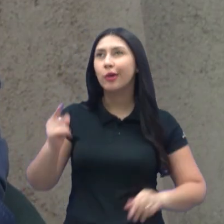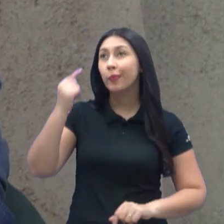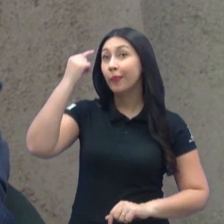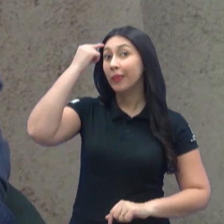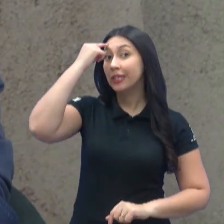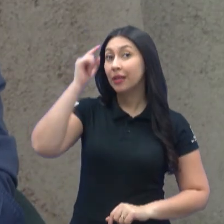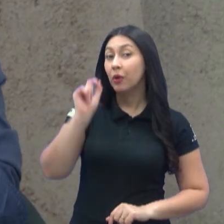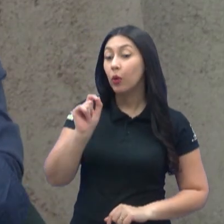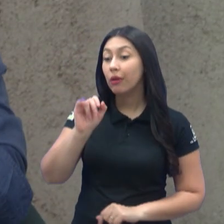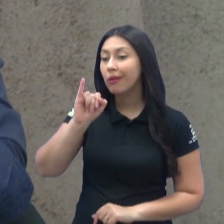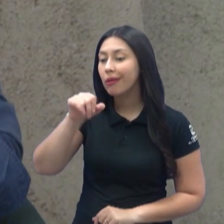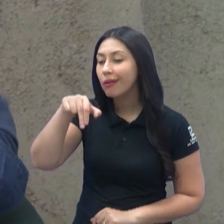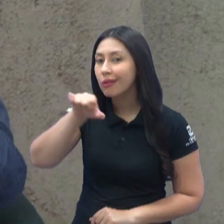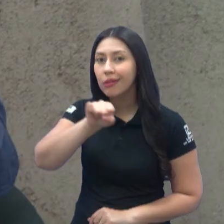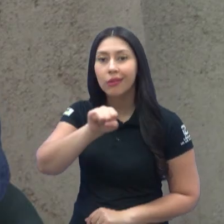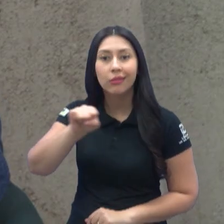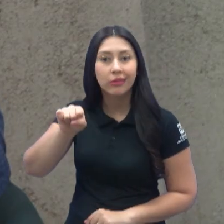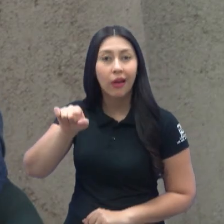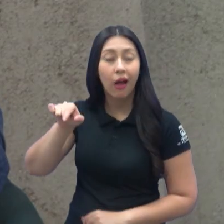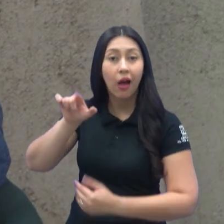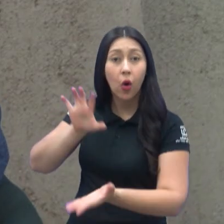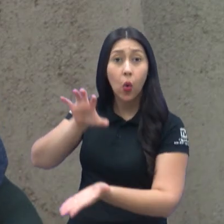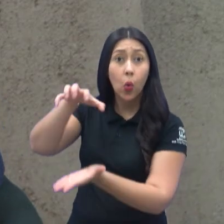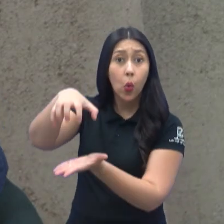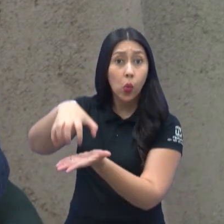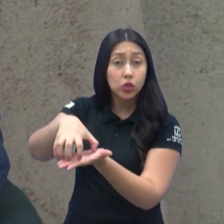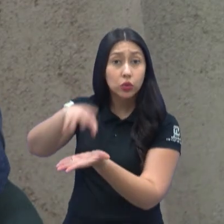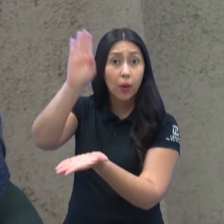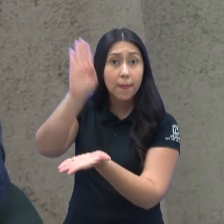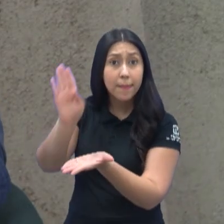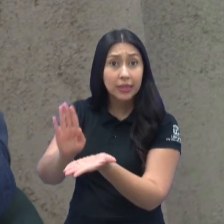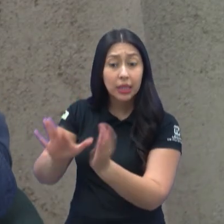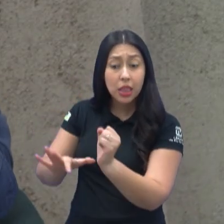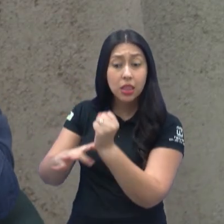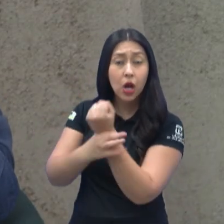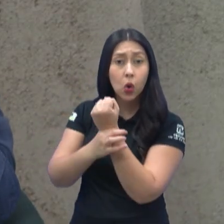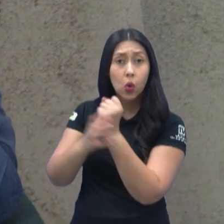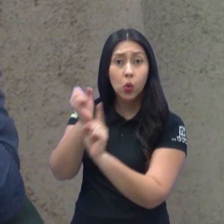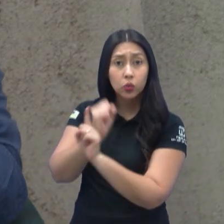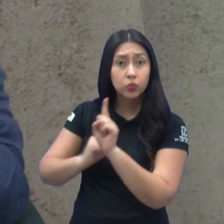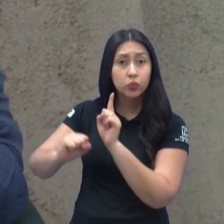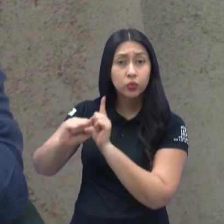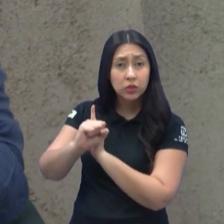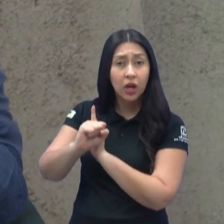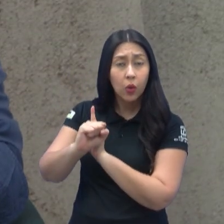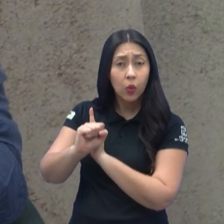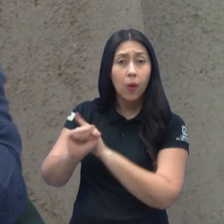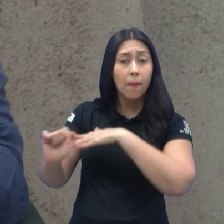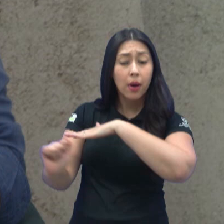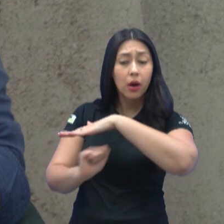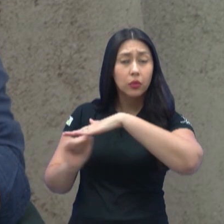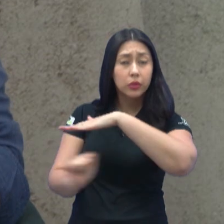o INSS, que é um Instituto Nacional de Seguro Social, uma autarquia do governo